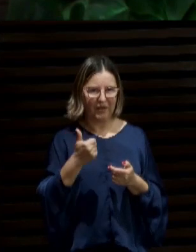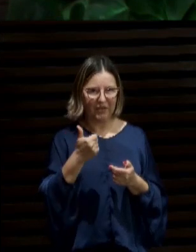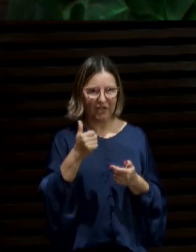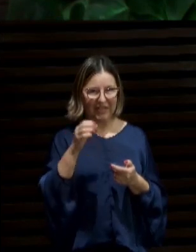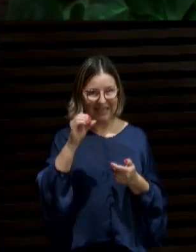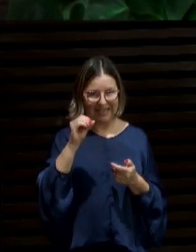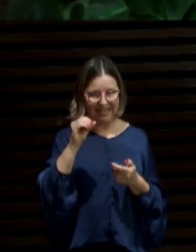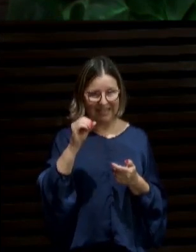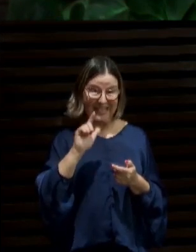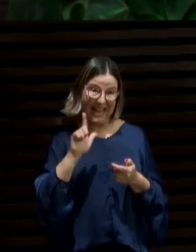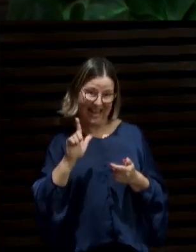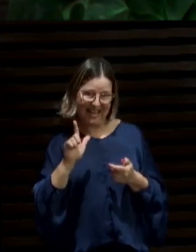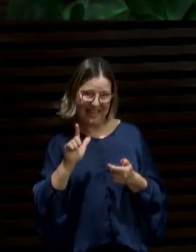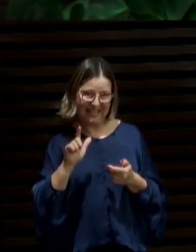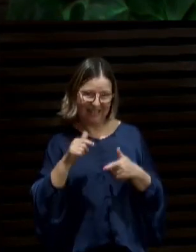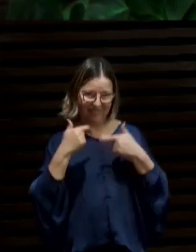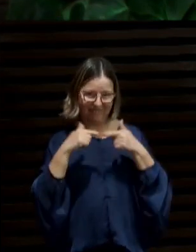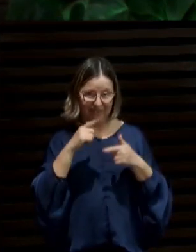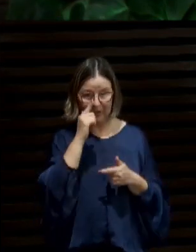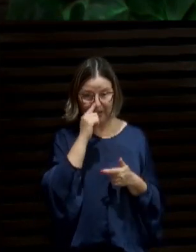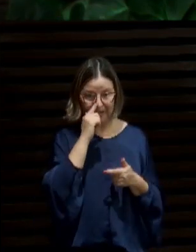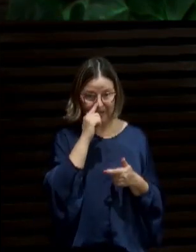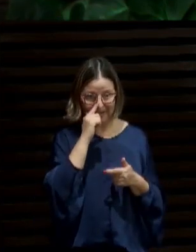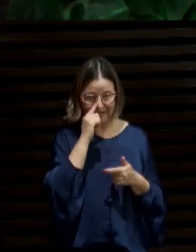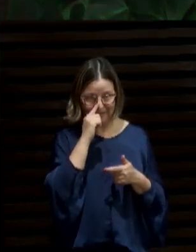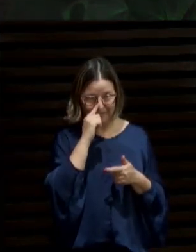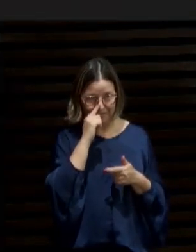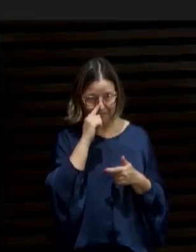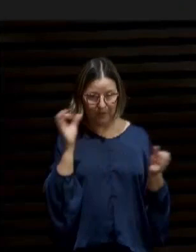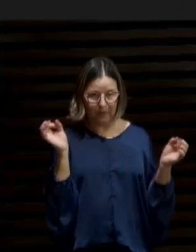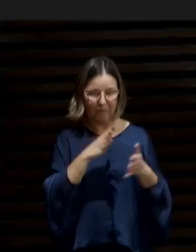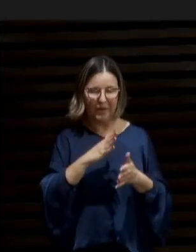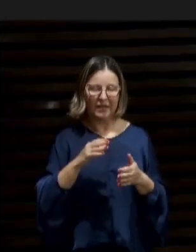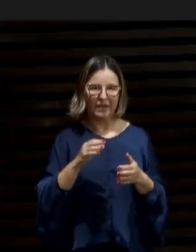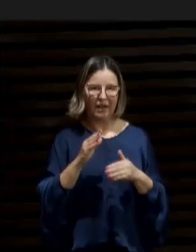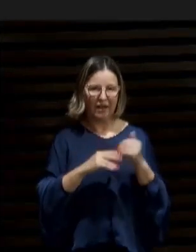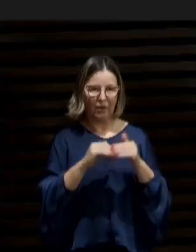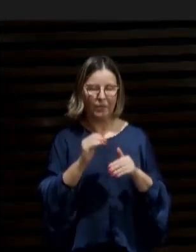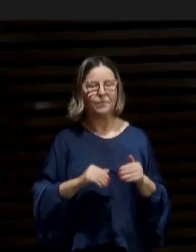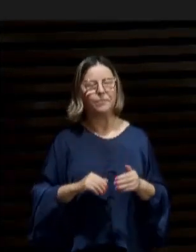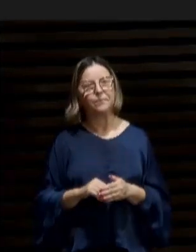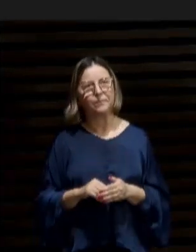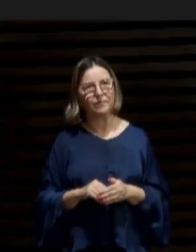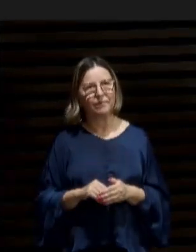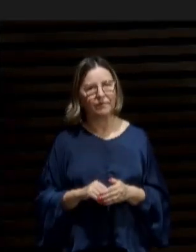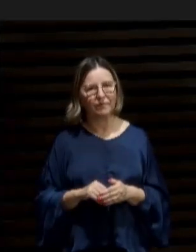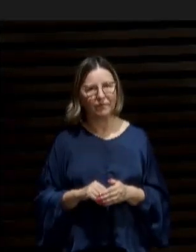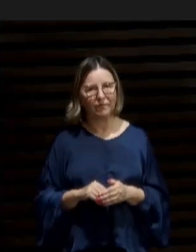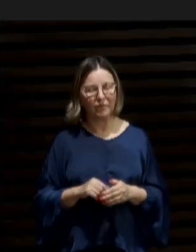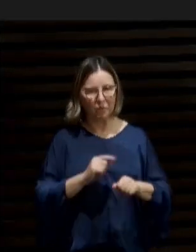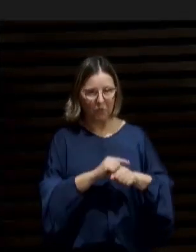completa totalmente a obra dele. Quando, pois, Jesus tomou o